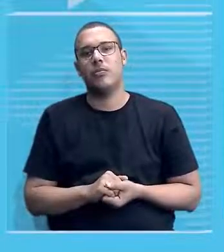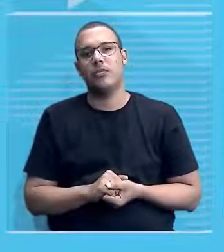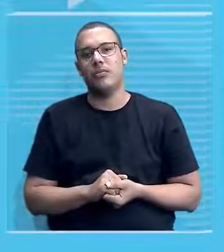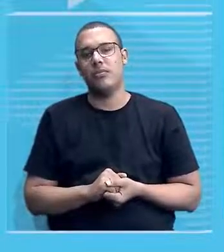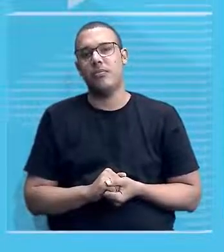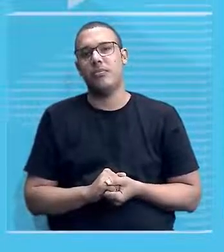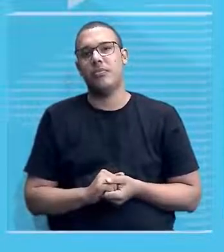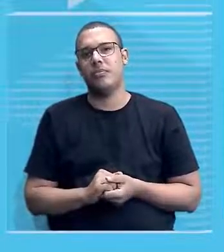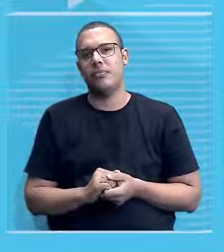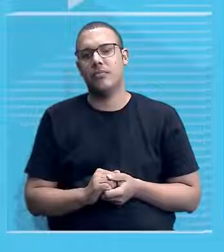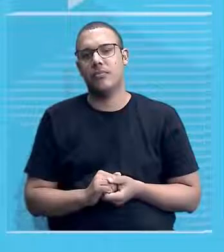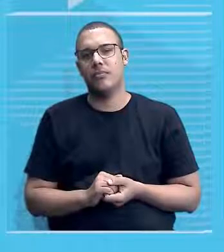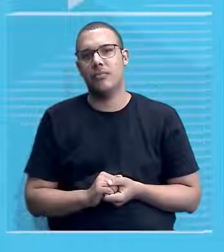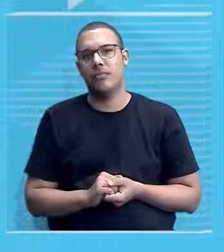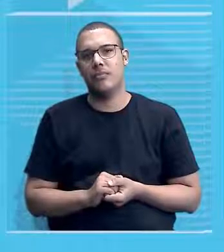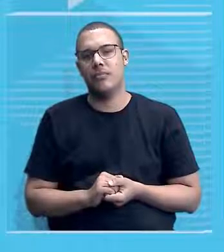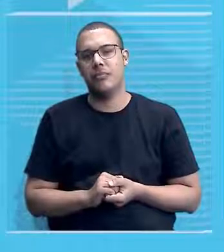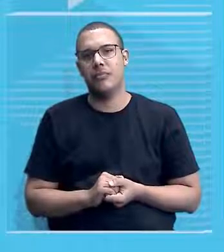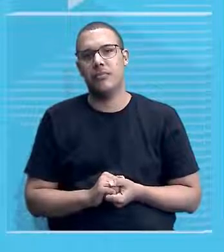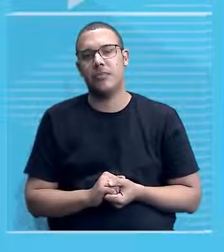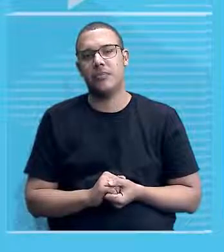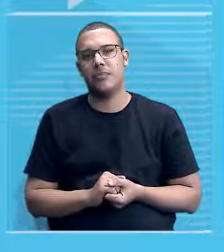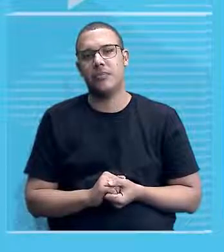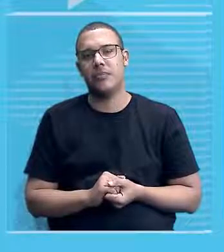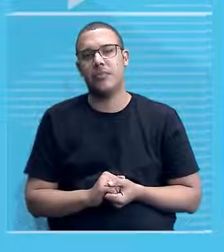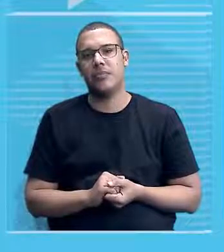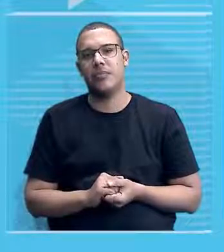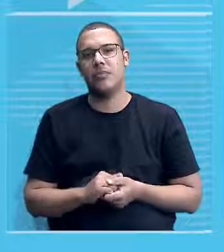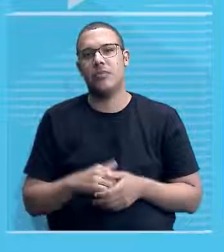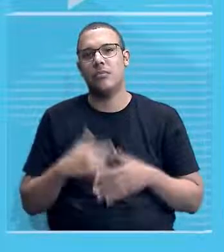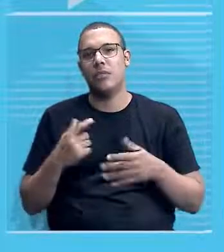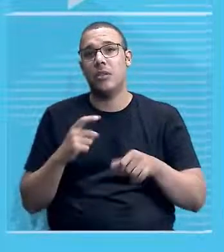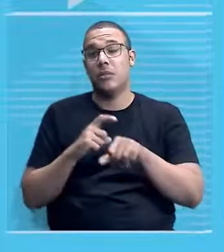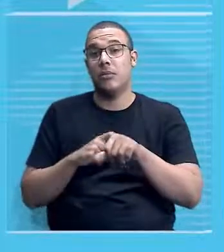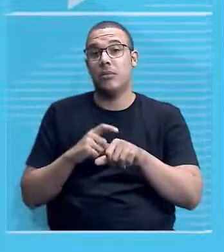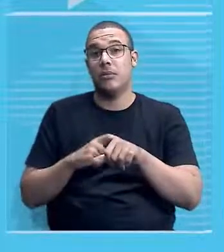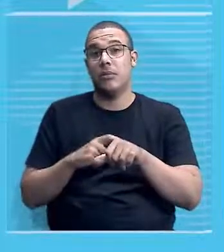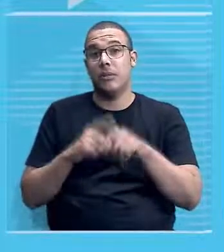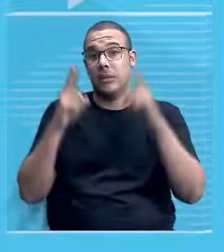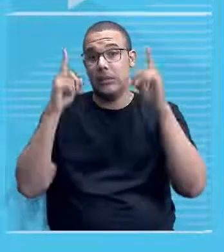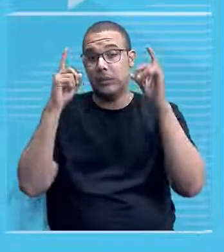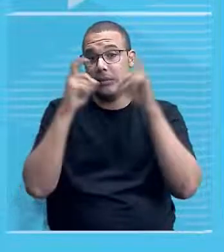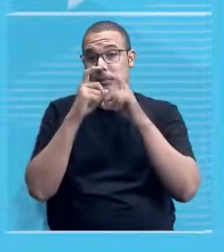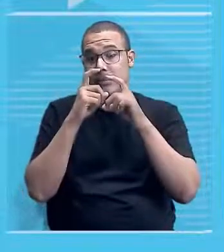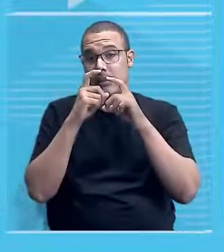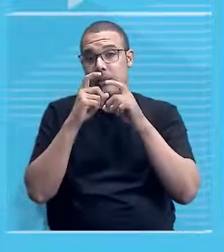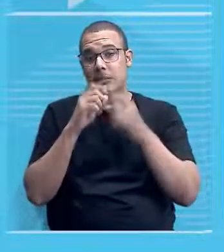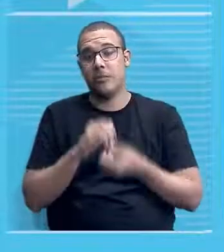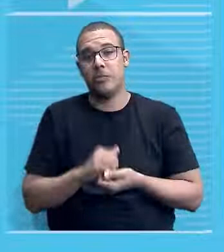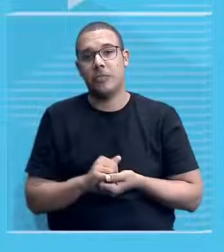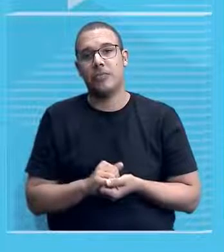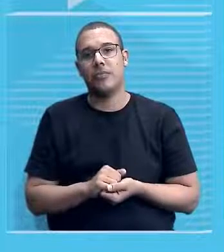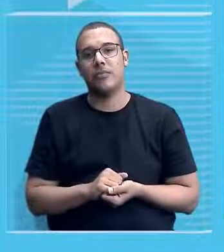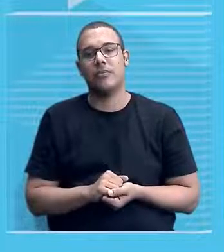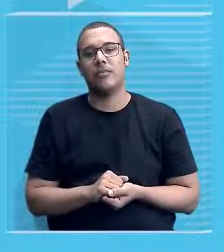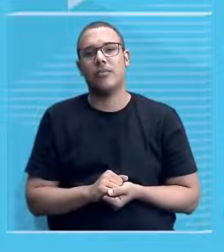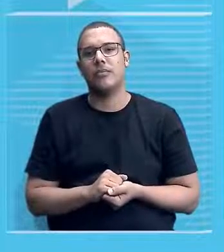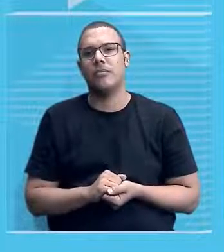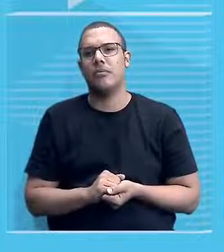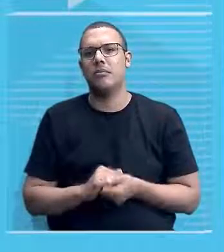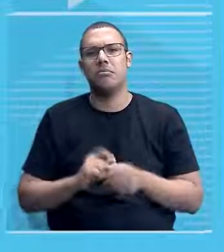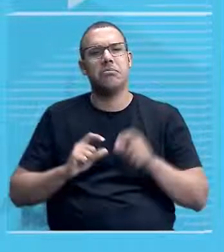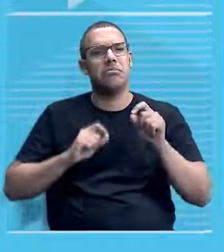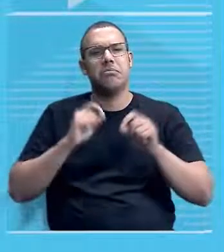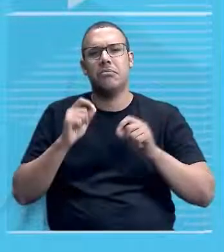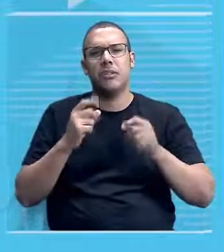mas era um conspirador então no momento de desespero qualquer coisa ninguém sabe o que